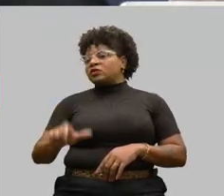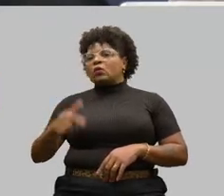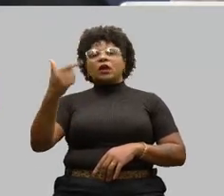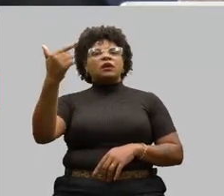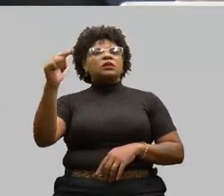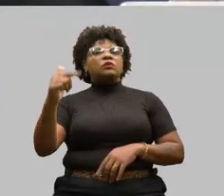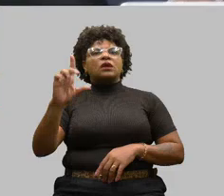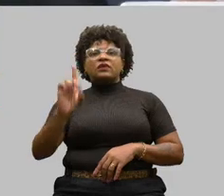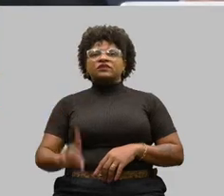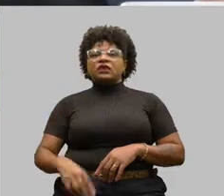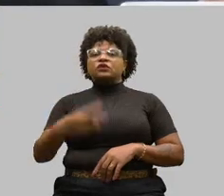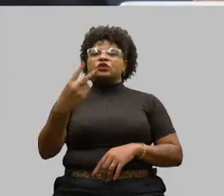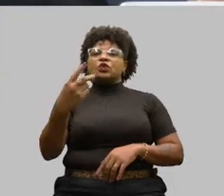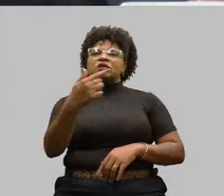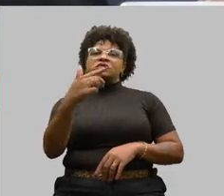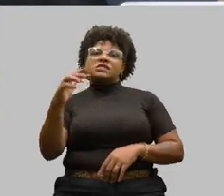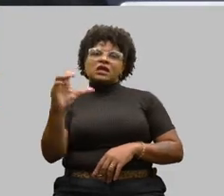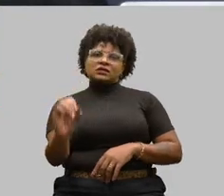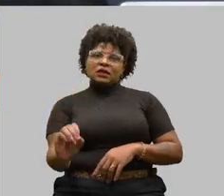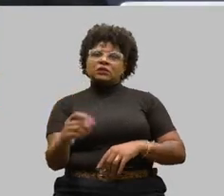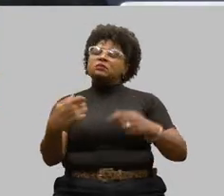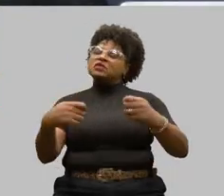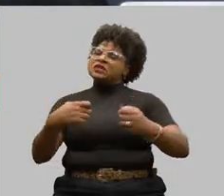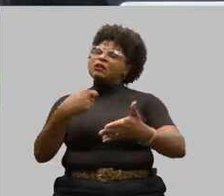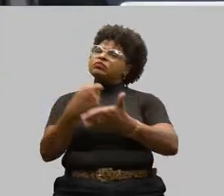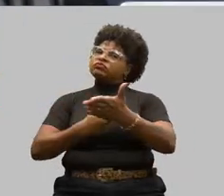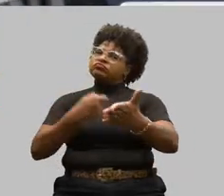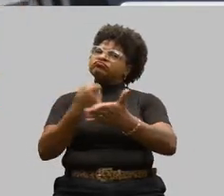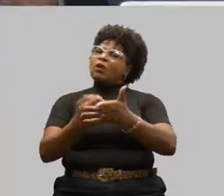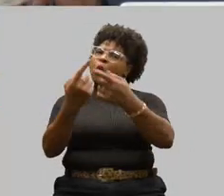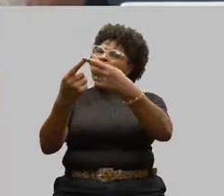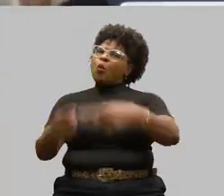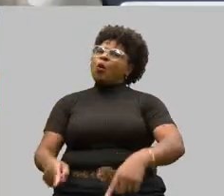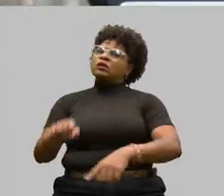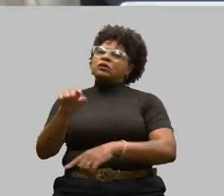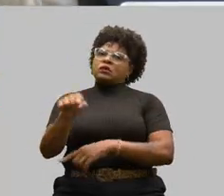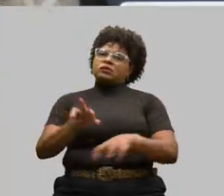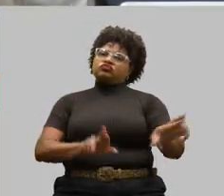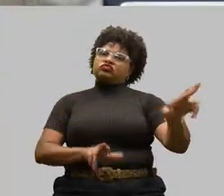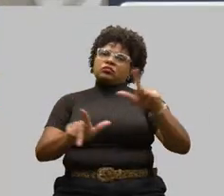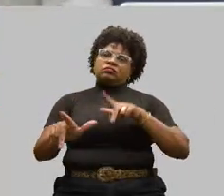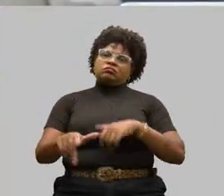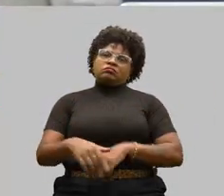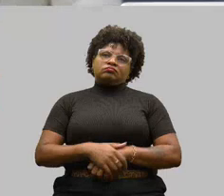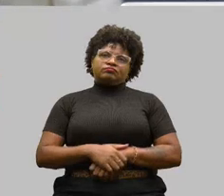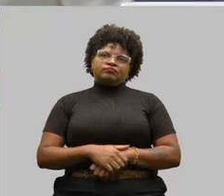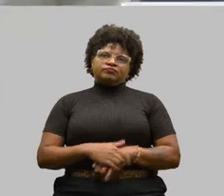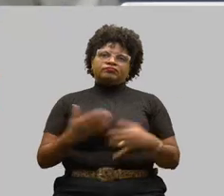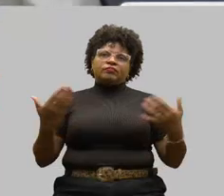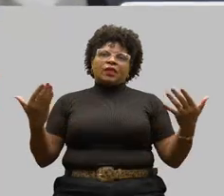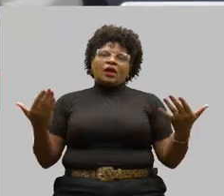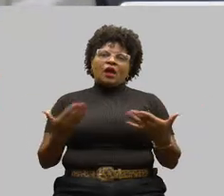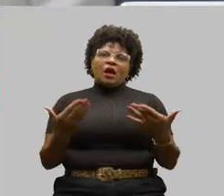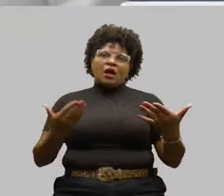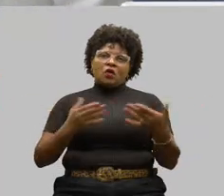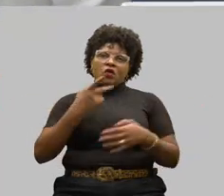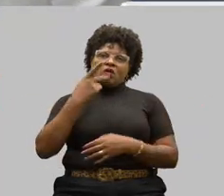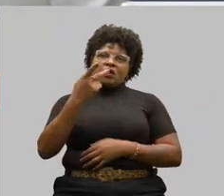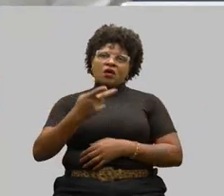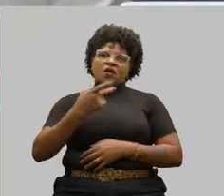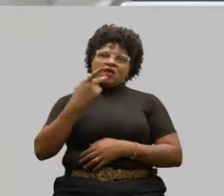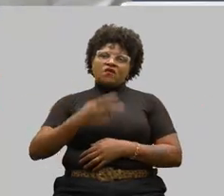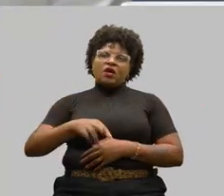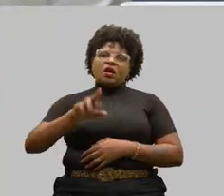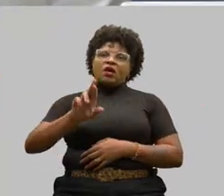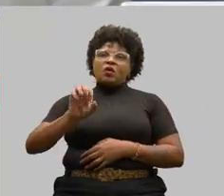isso é uma coisa que nós temos também combater vamos passar a palavra Rodrigo Magela